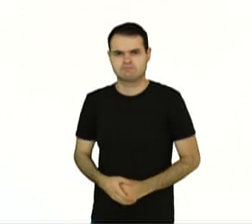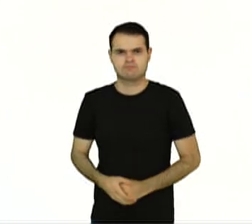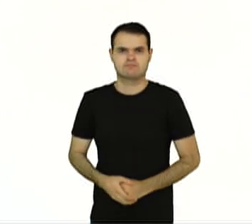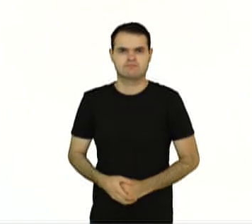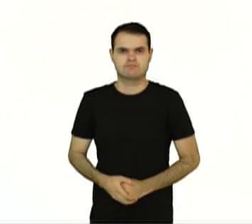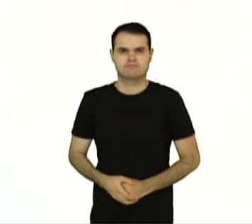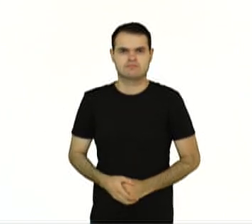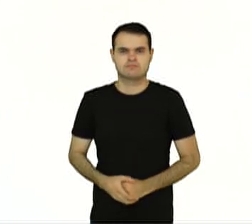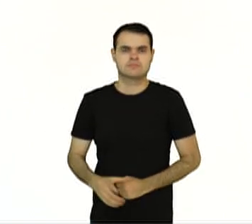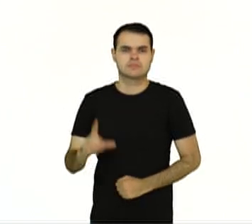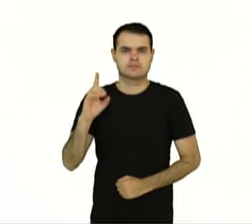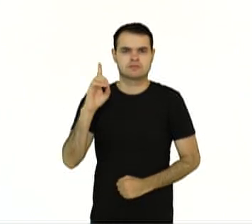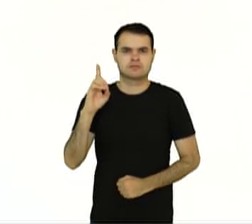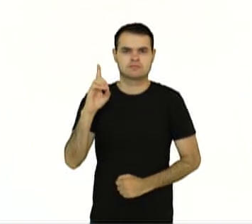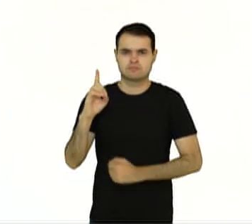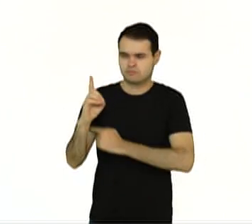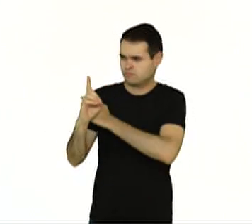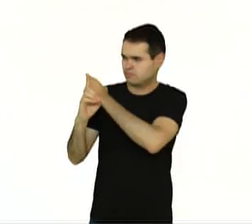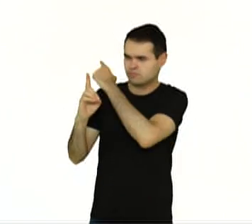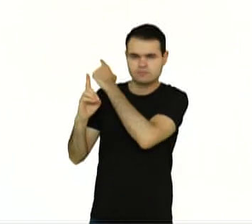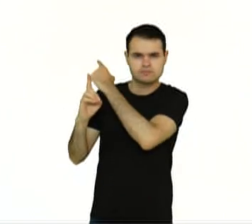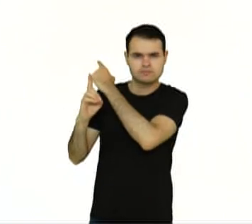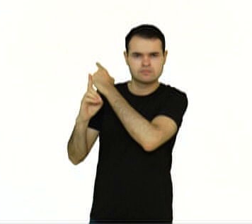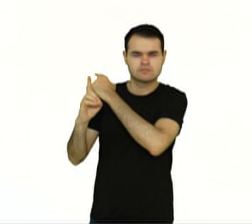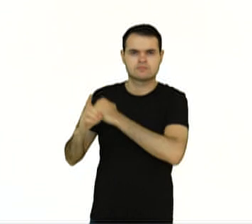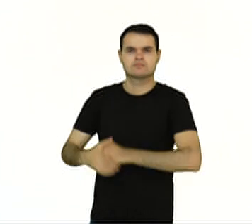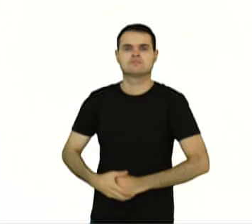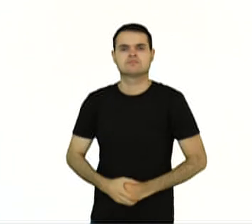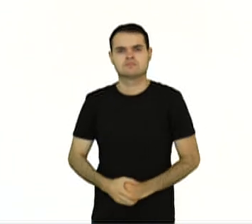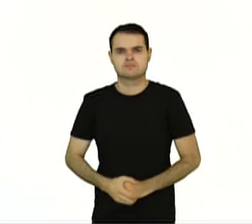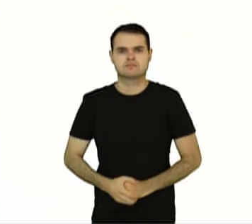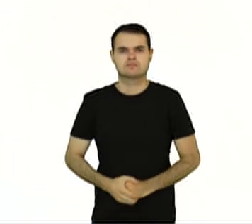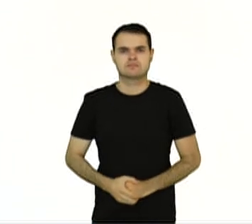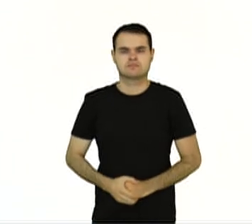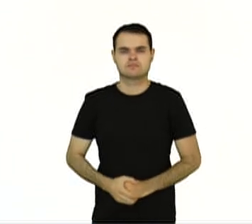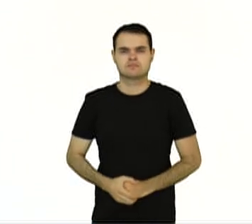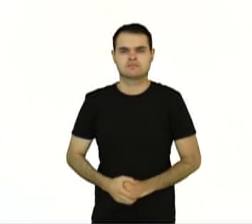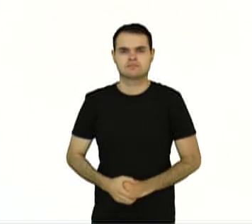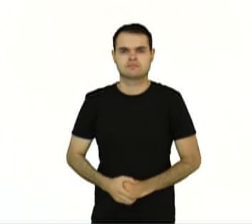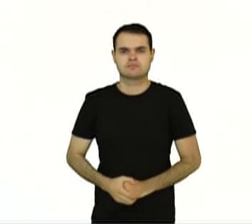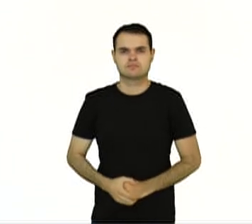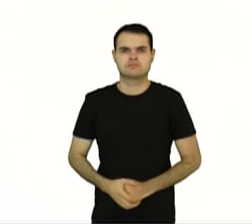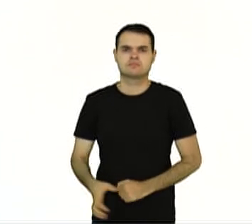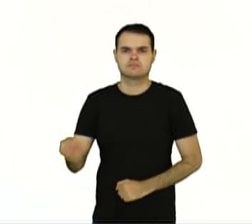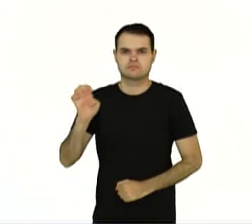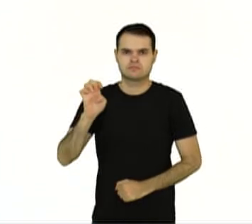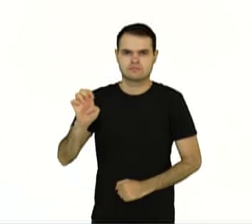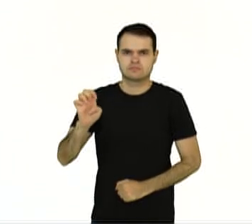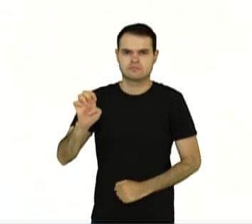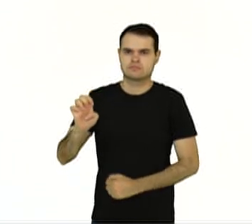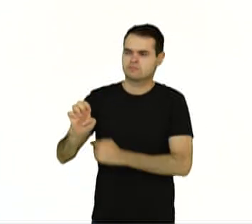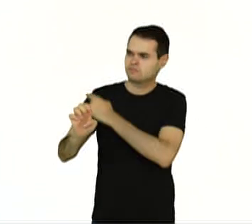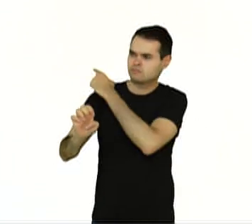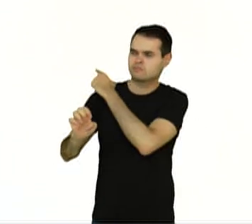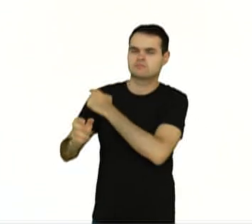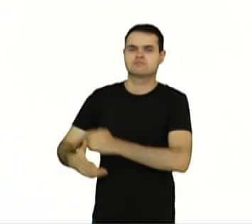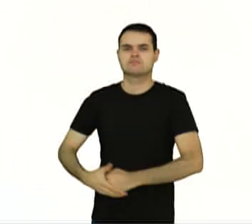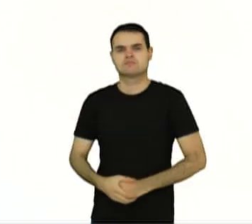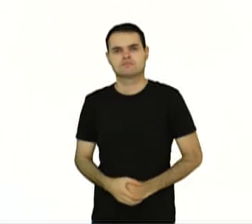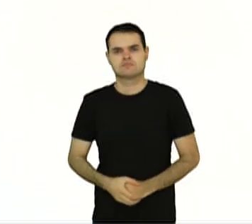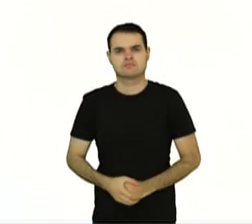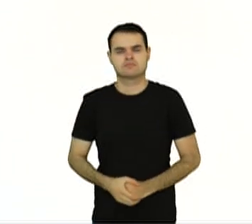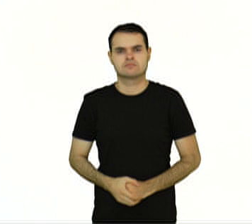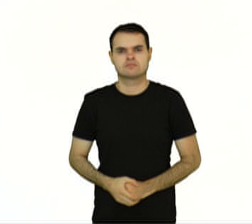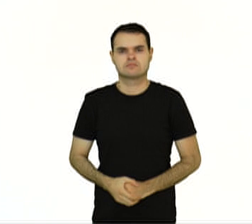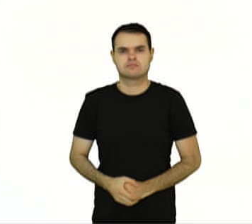baixo? Na letra D, 1 quadradinho para baixo e 2 quadradinhos para cima? E na letra E, 1 quadradinho para cima e